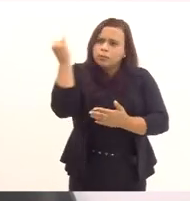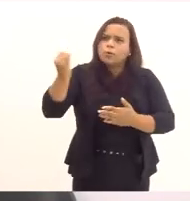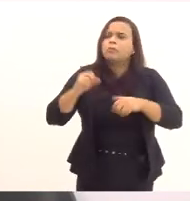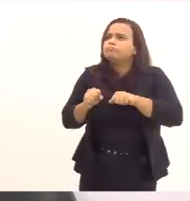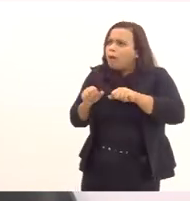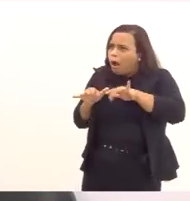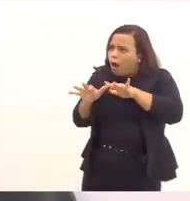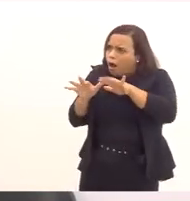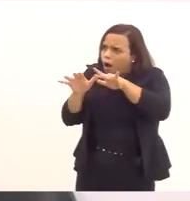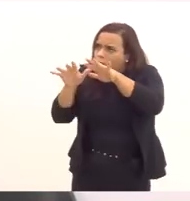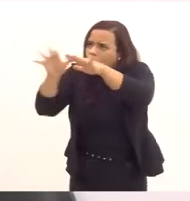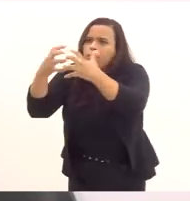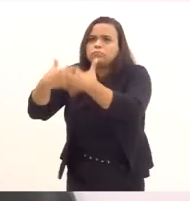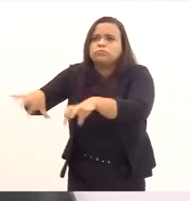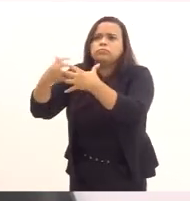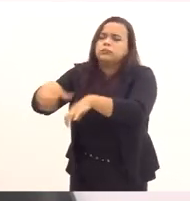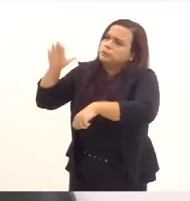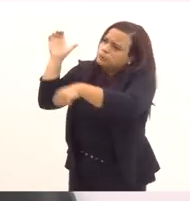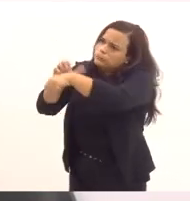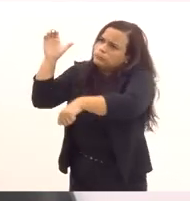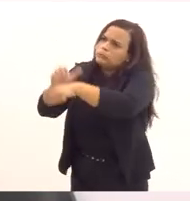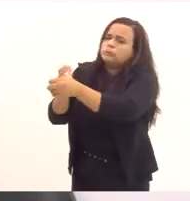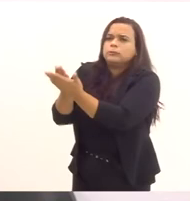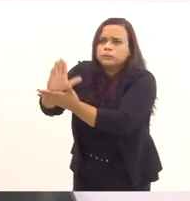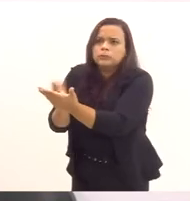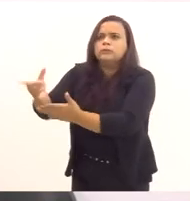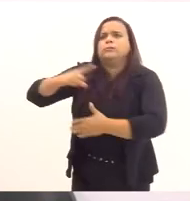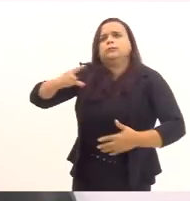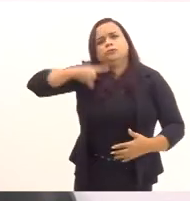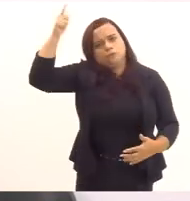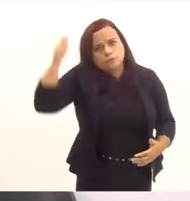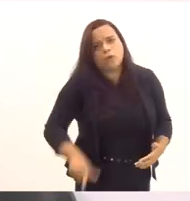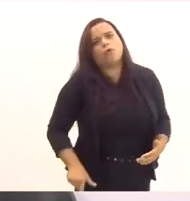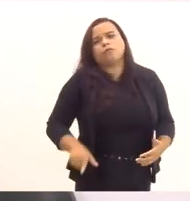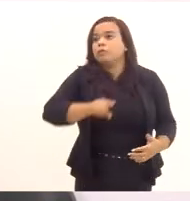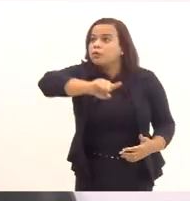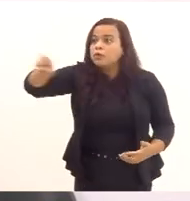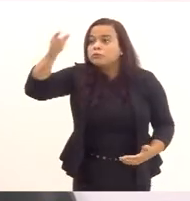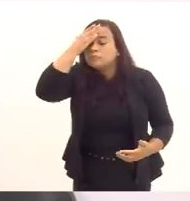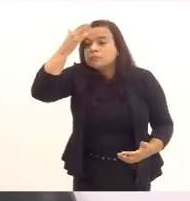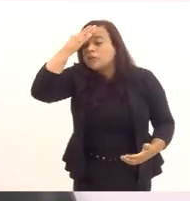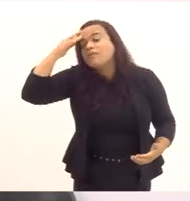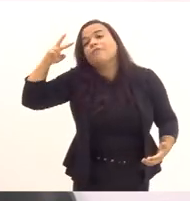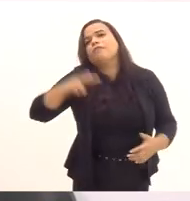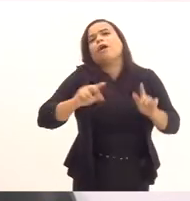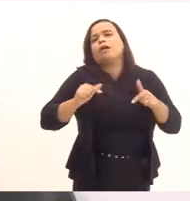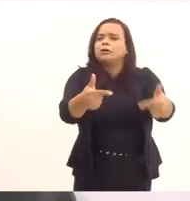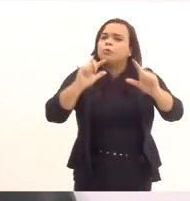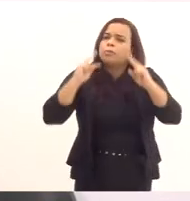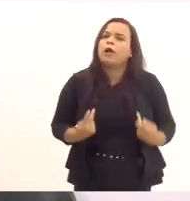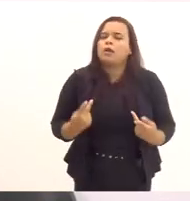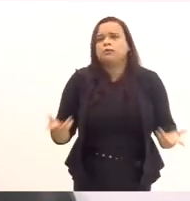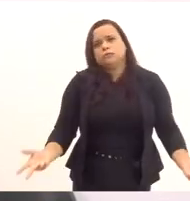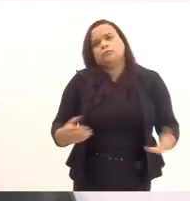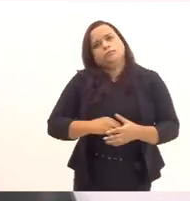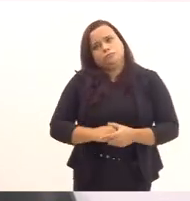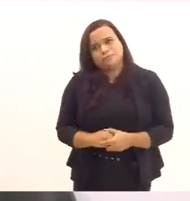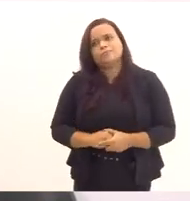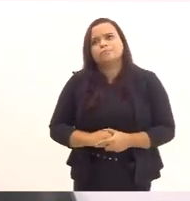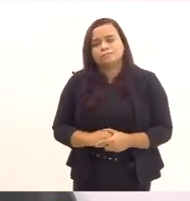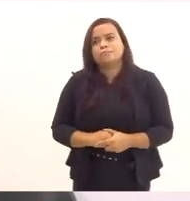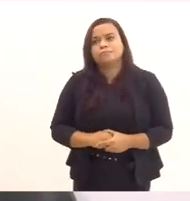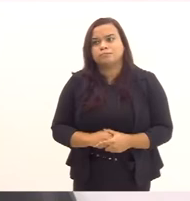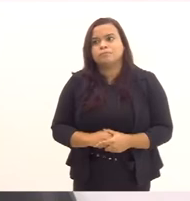a serra incomodasse nos eles é porque só assim eles vão tomar ciência e tomar atitude de ser humano porque